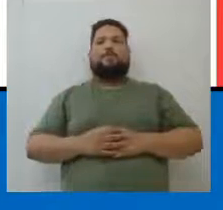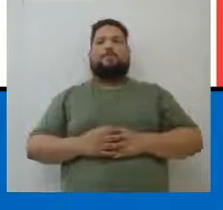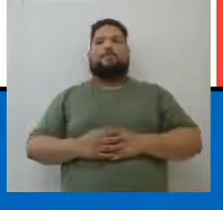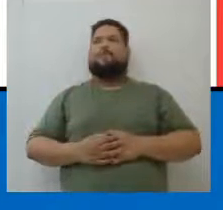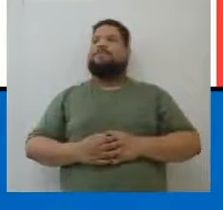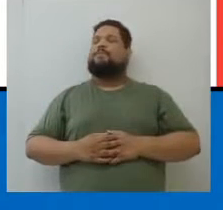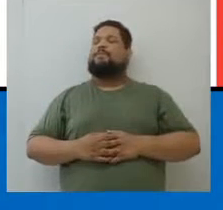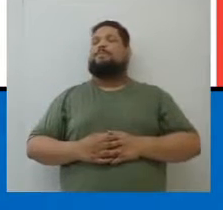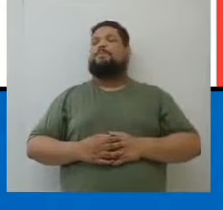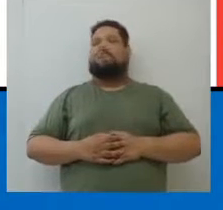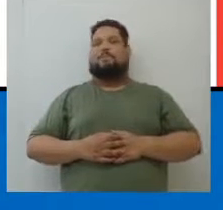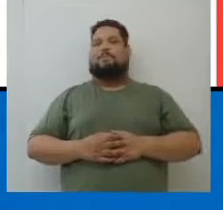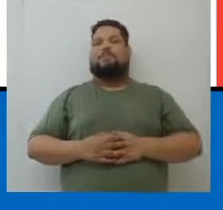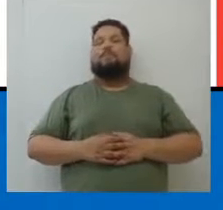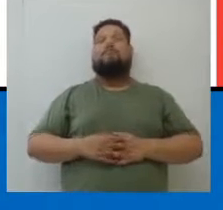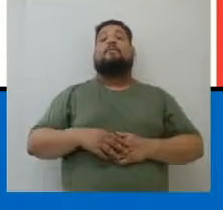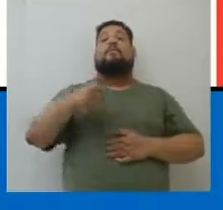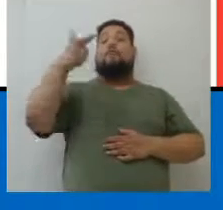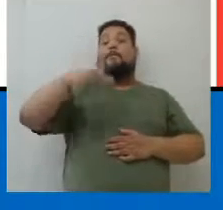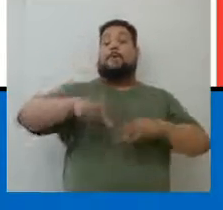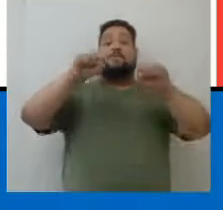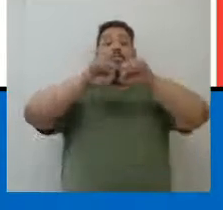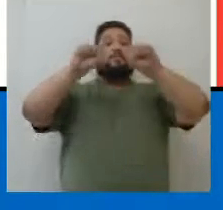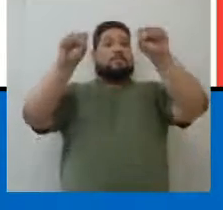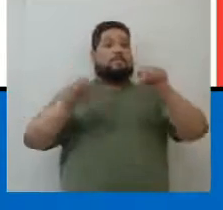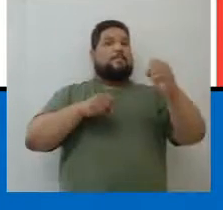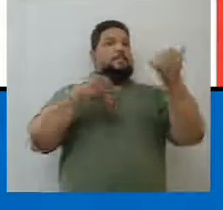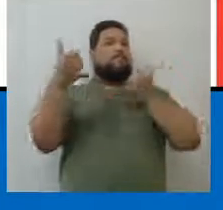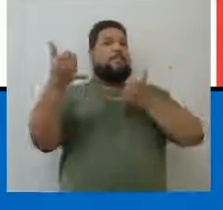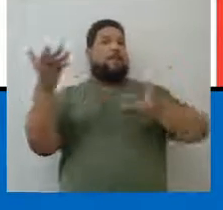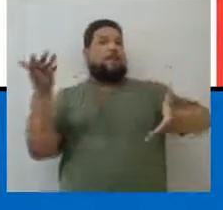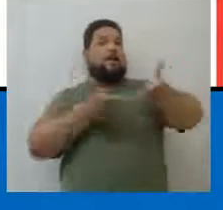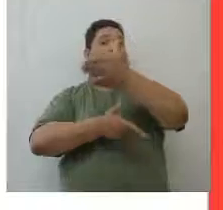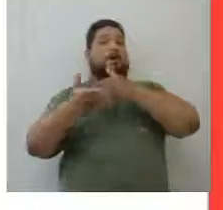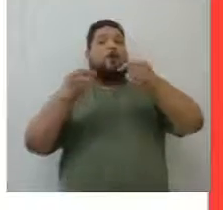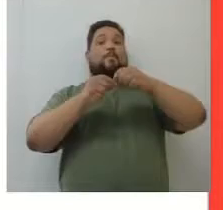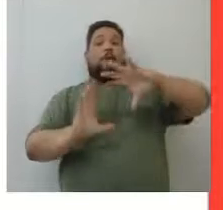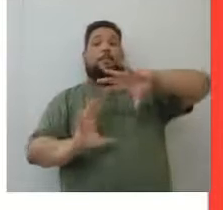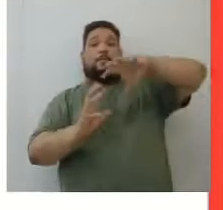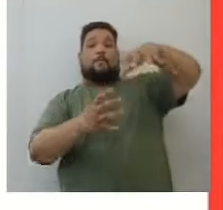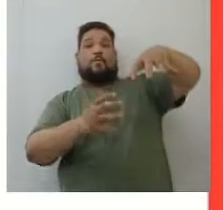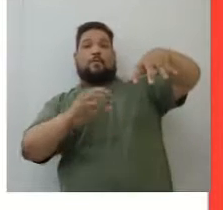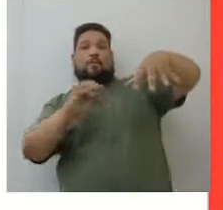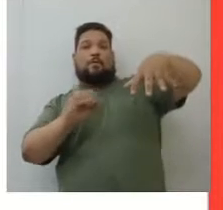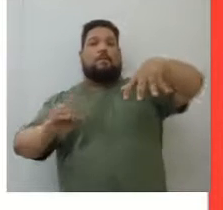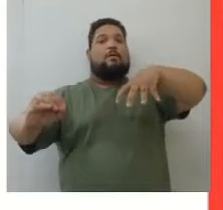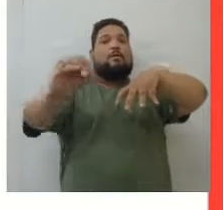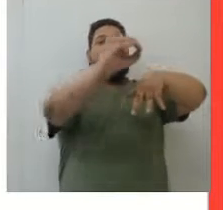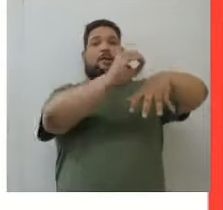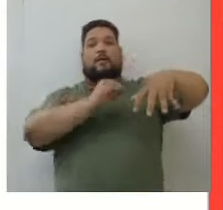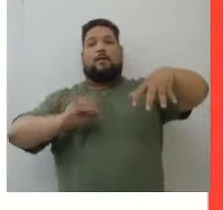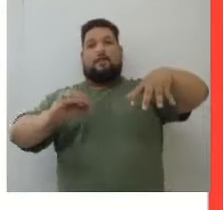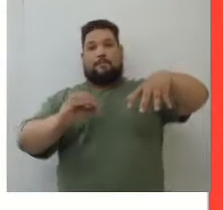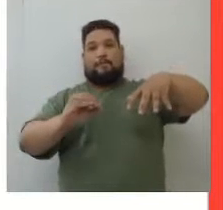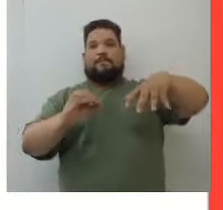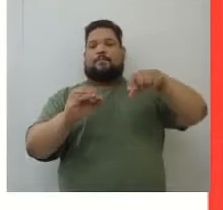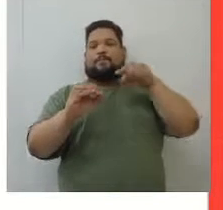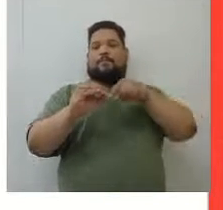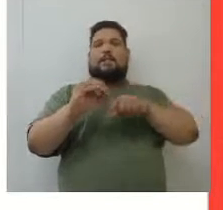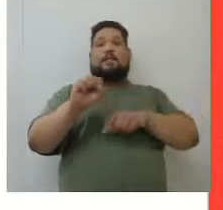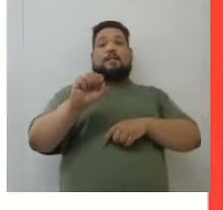Um outro sistema de transmissão de informação vai ser os satélites, tá, gente? Os satélites,